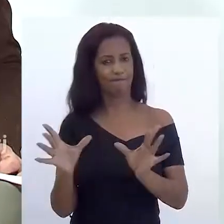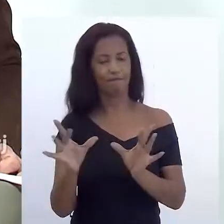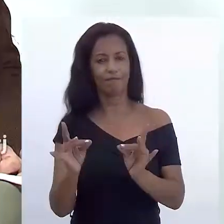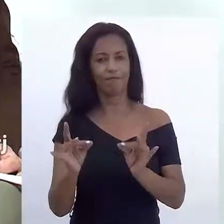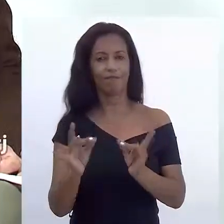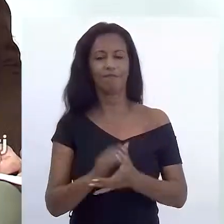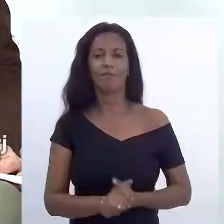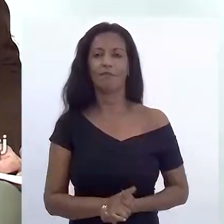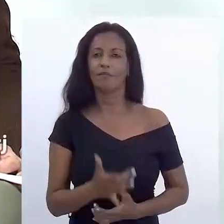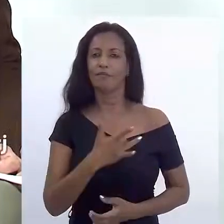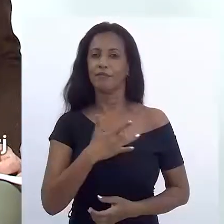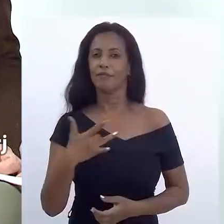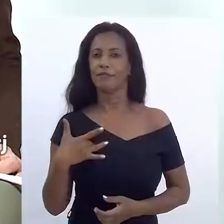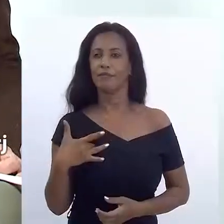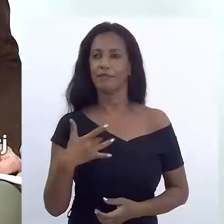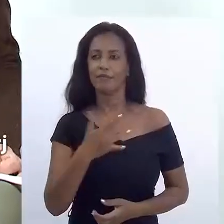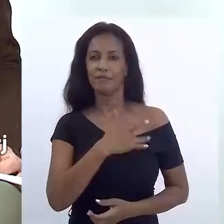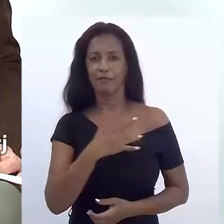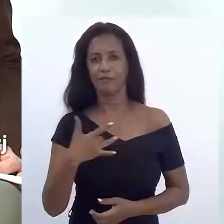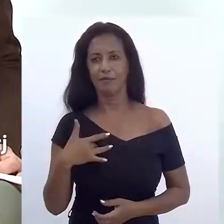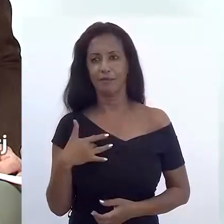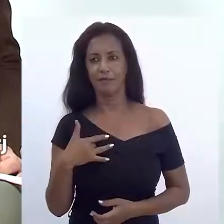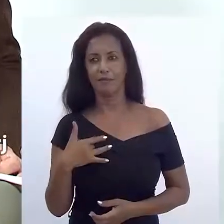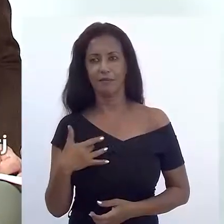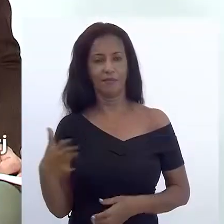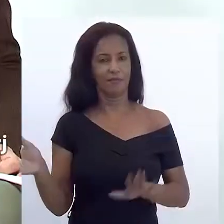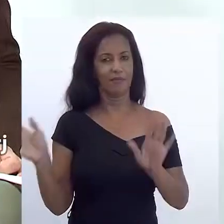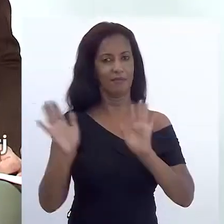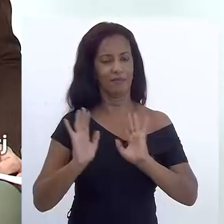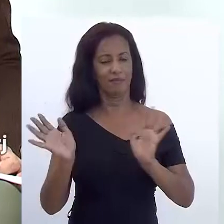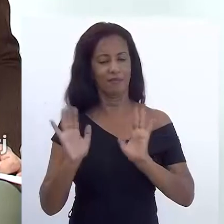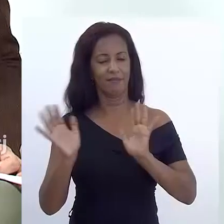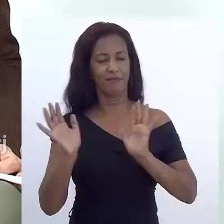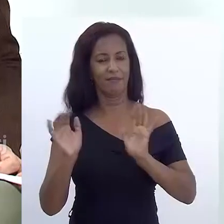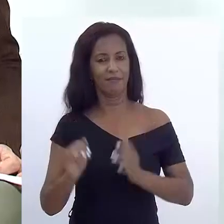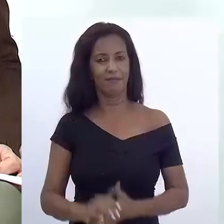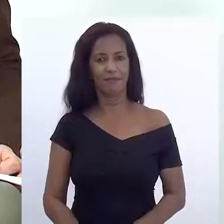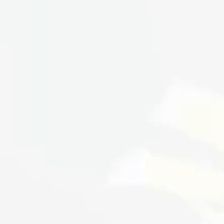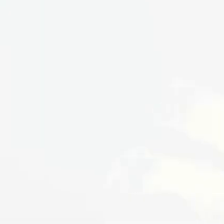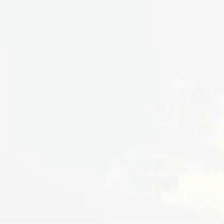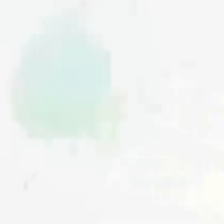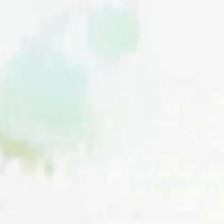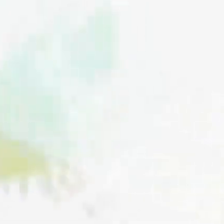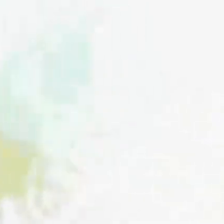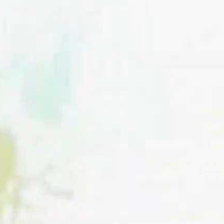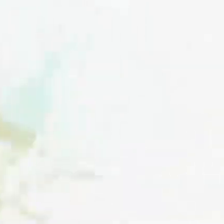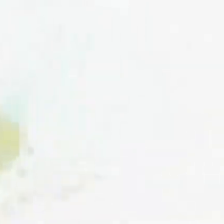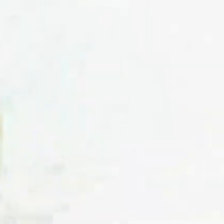envolver, não cola. Saúde, saúde e até lá!